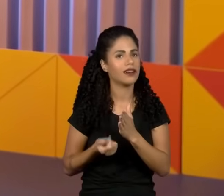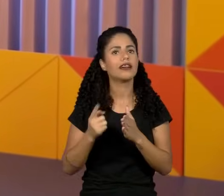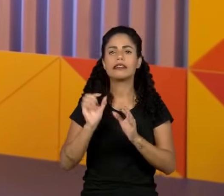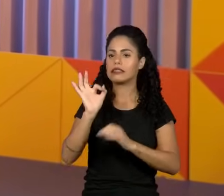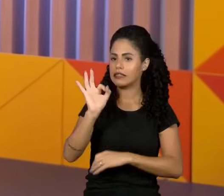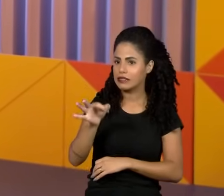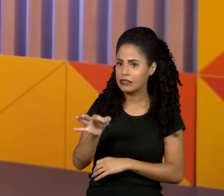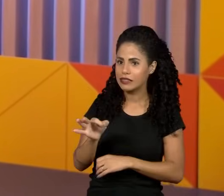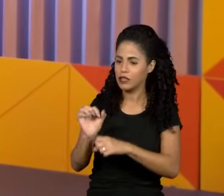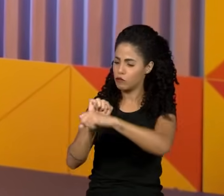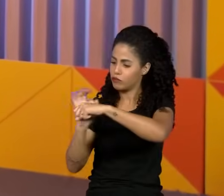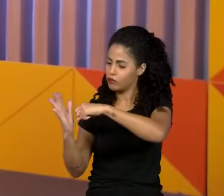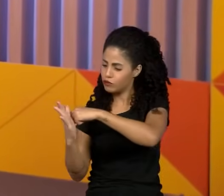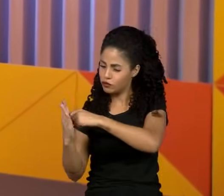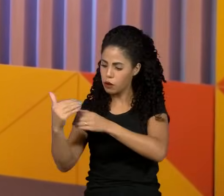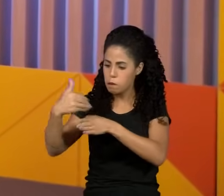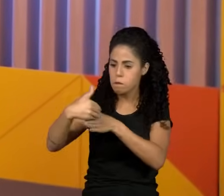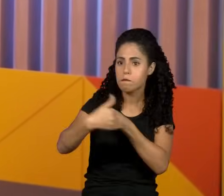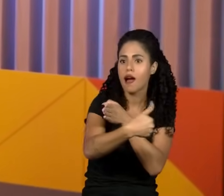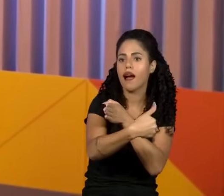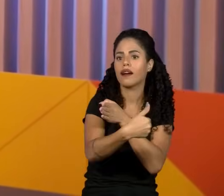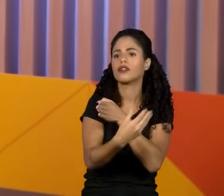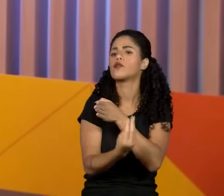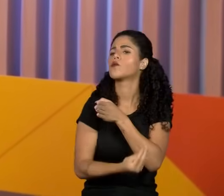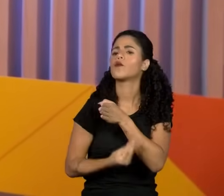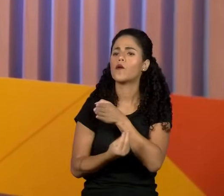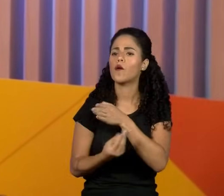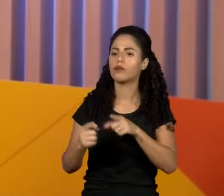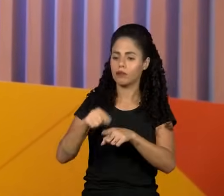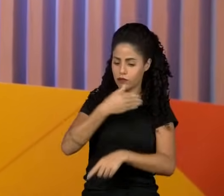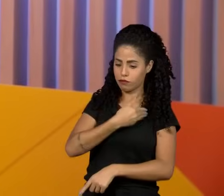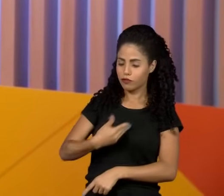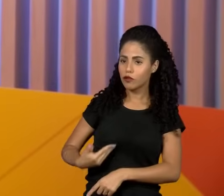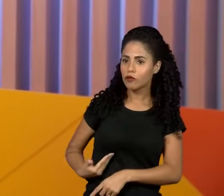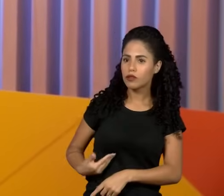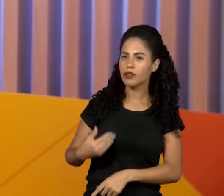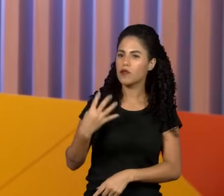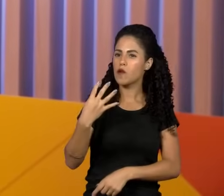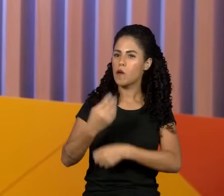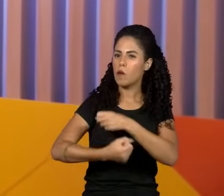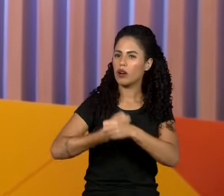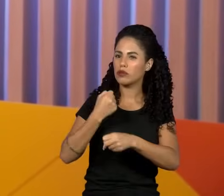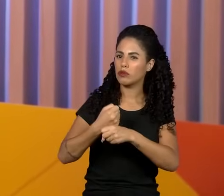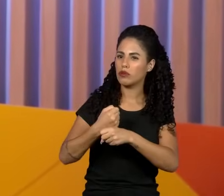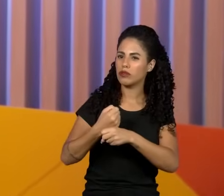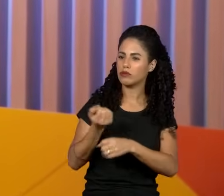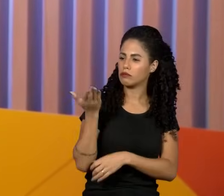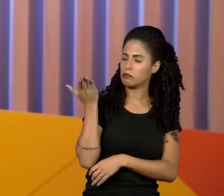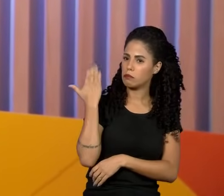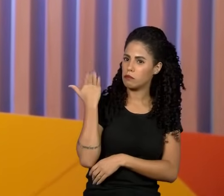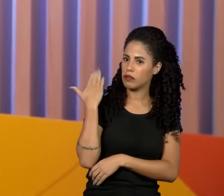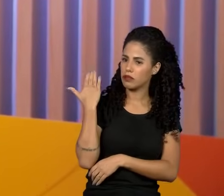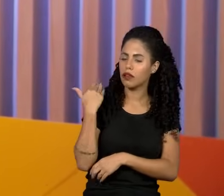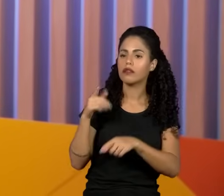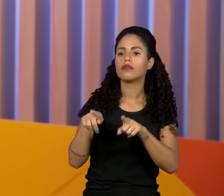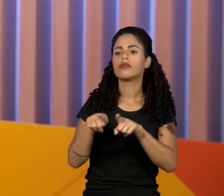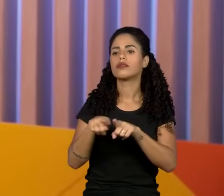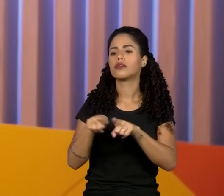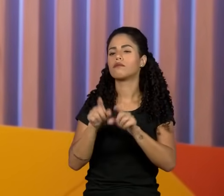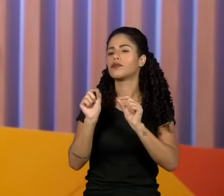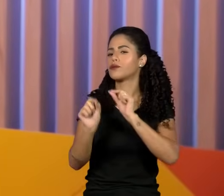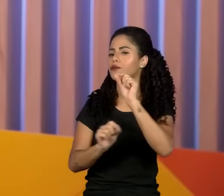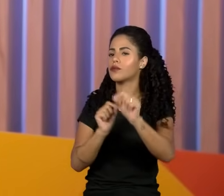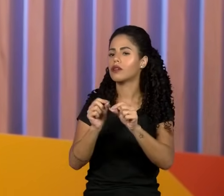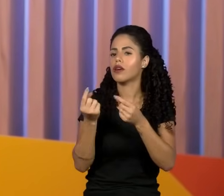Pós-pandemia, pós um governo, não é, Fernanda, que nos últimos 4 anos organizou também uma campanha